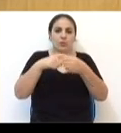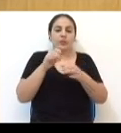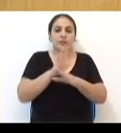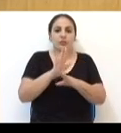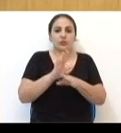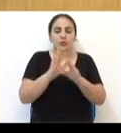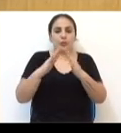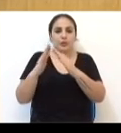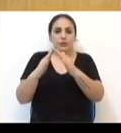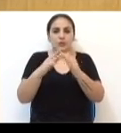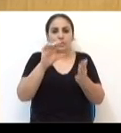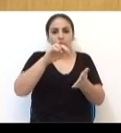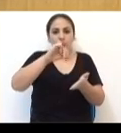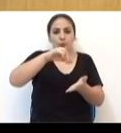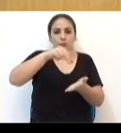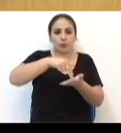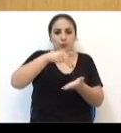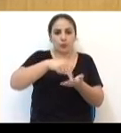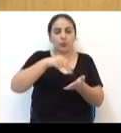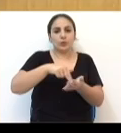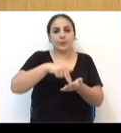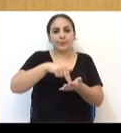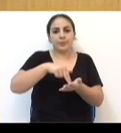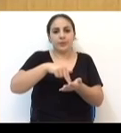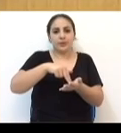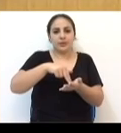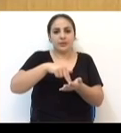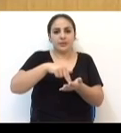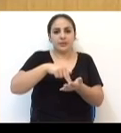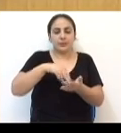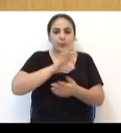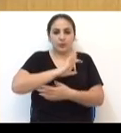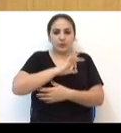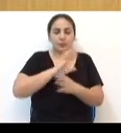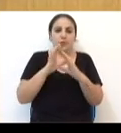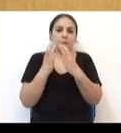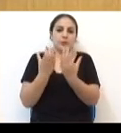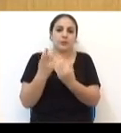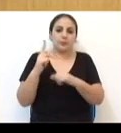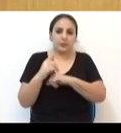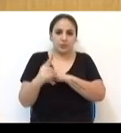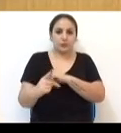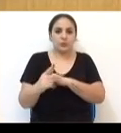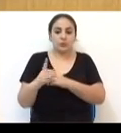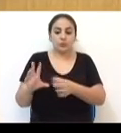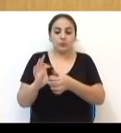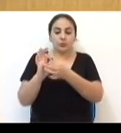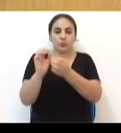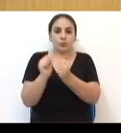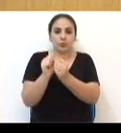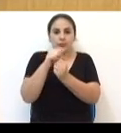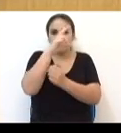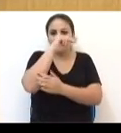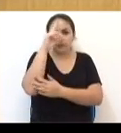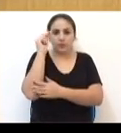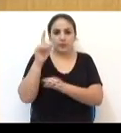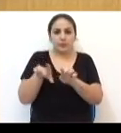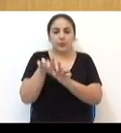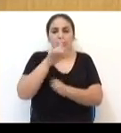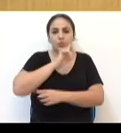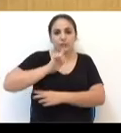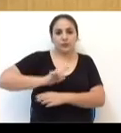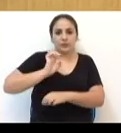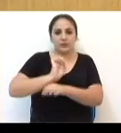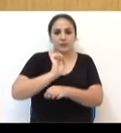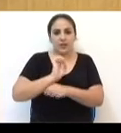do Núcleo de Policiamento Comunitário de Passo Fundo, firmado entre a Prefeitura e o Governo do Estado. Desta